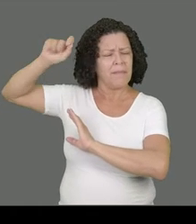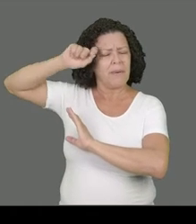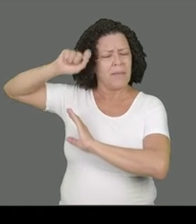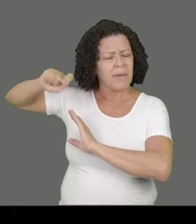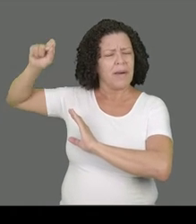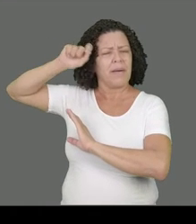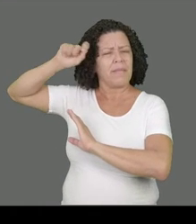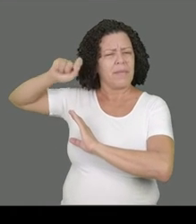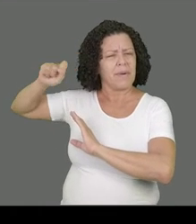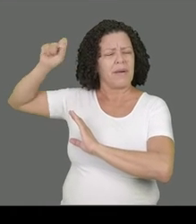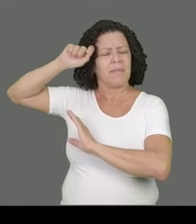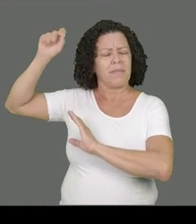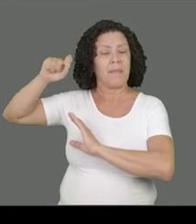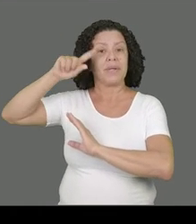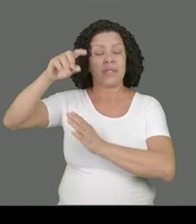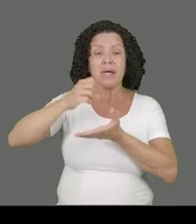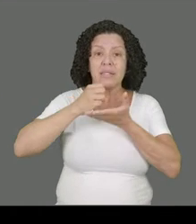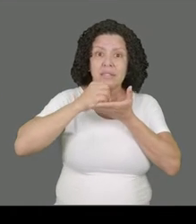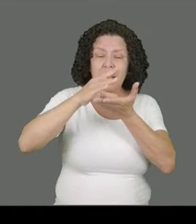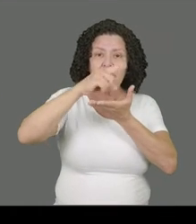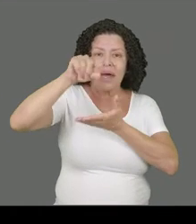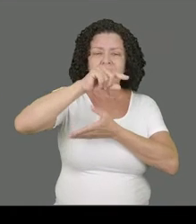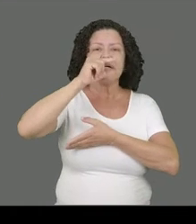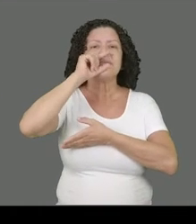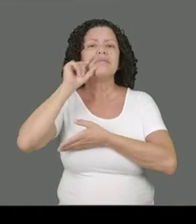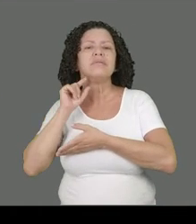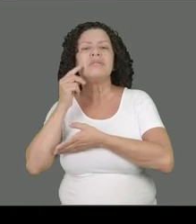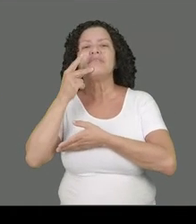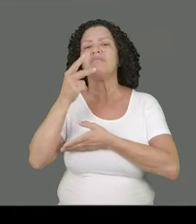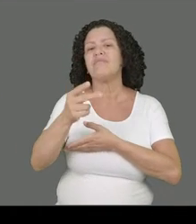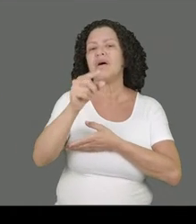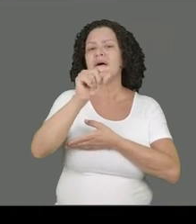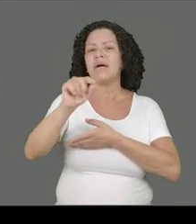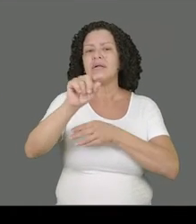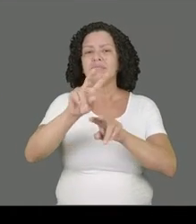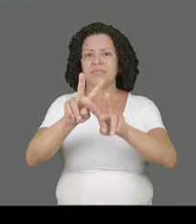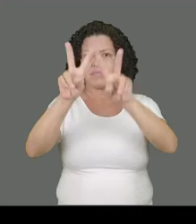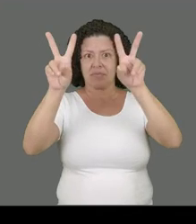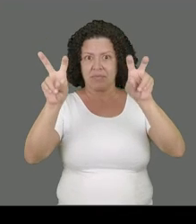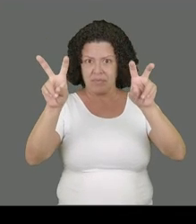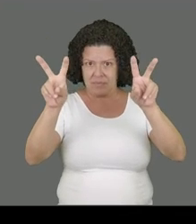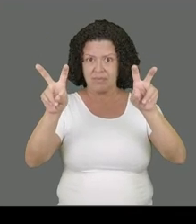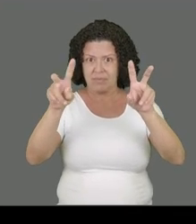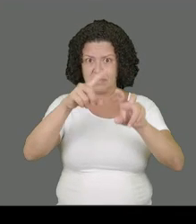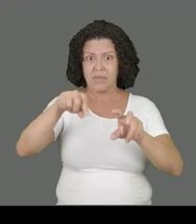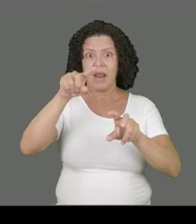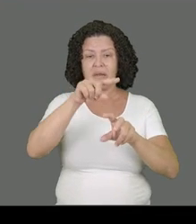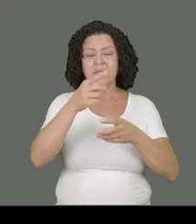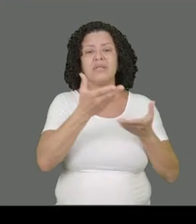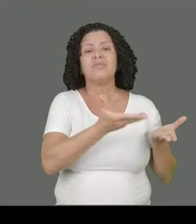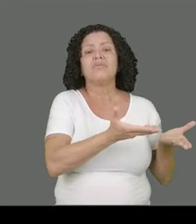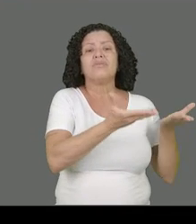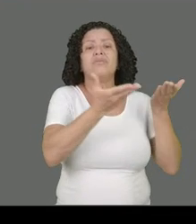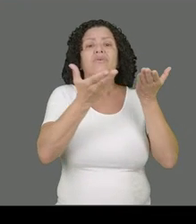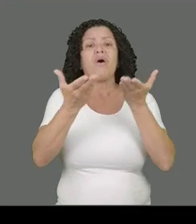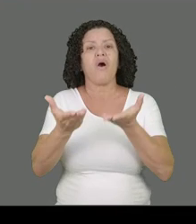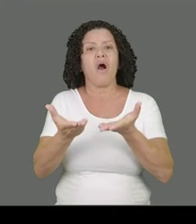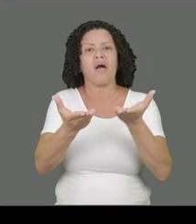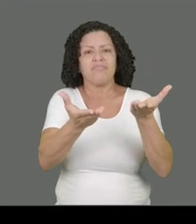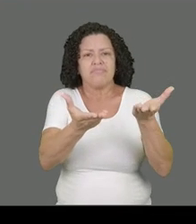E nessa mensagem de André Luiz, ele diz assim para nós, a respeito